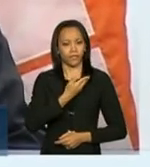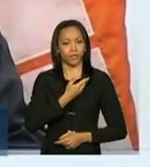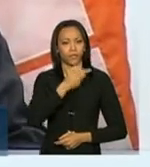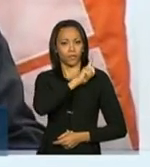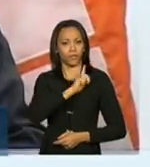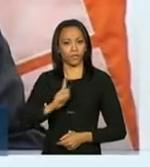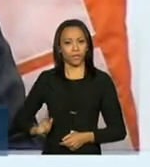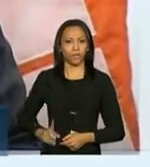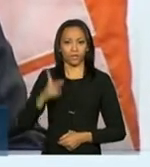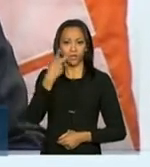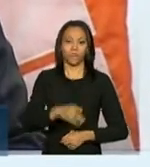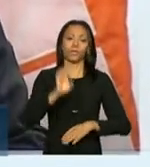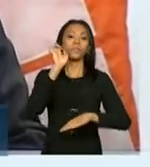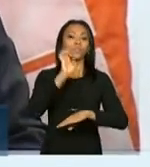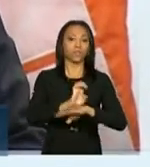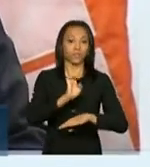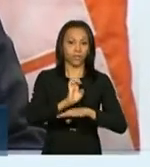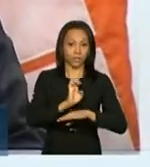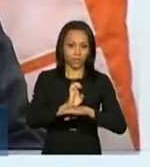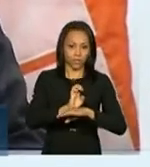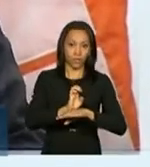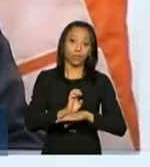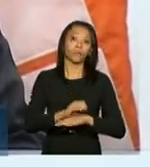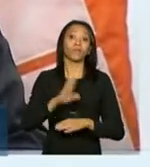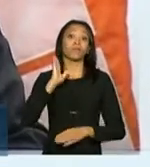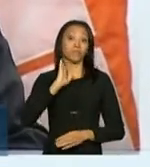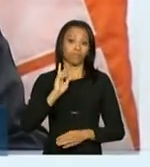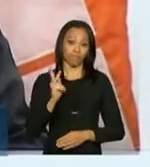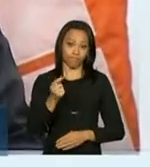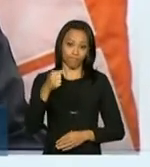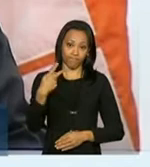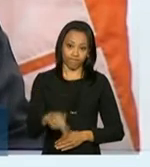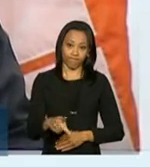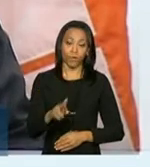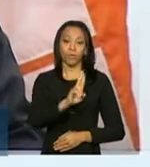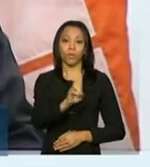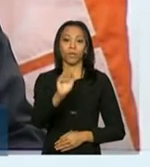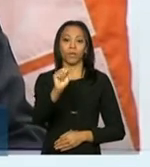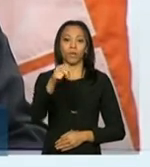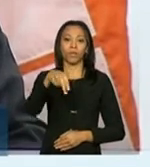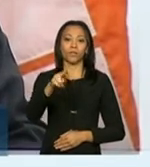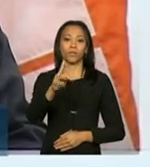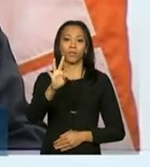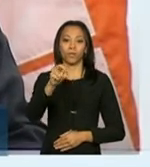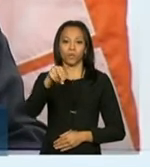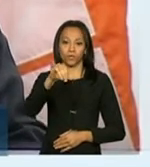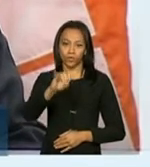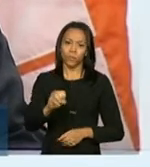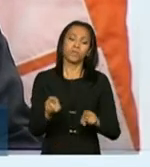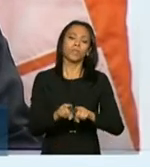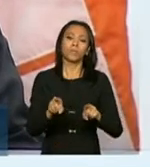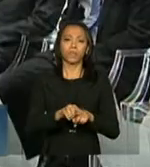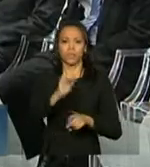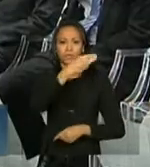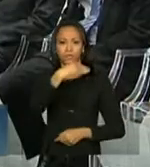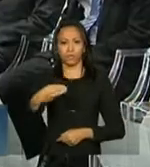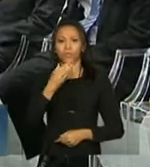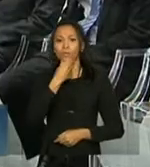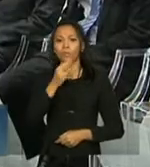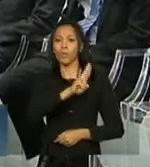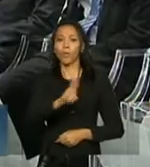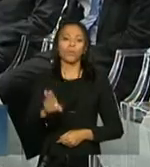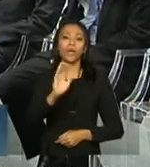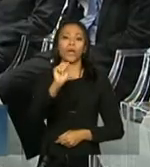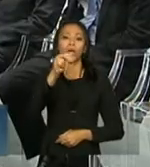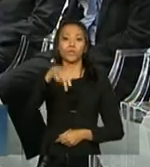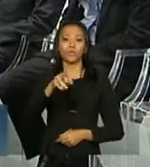do estado de Minas Gerais, Antônio Anastasia, caro ministro Fernando Pimentel,